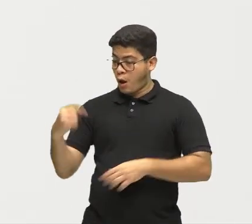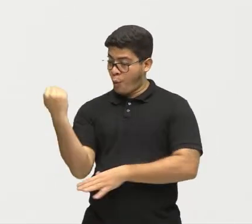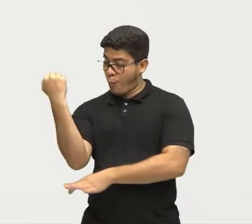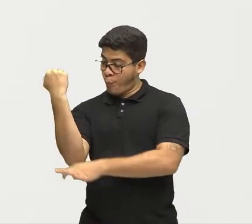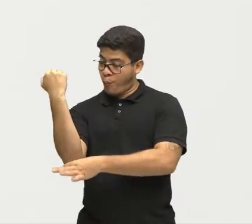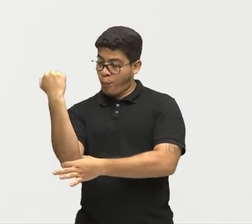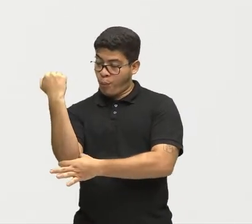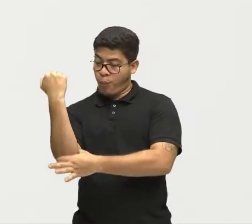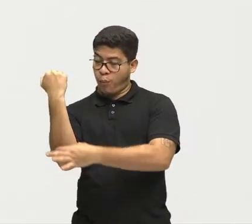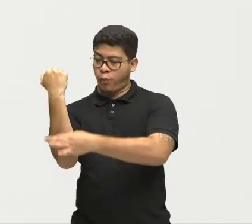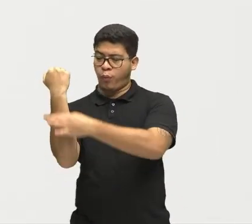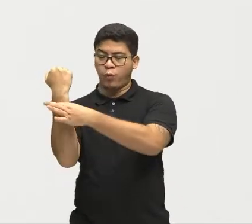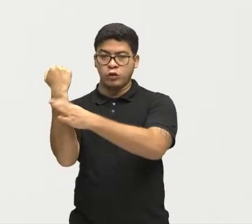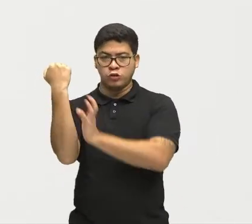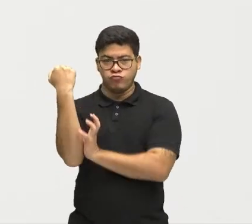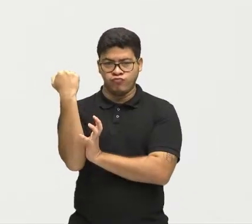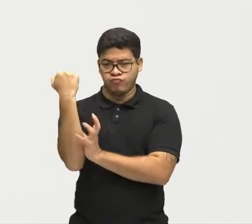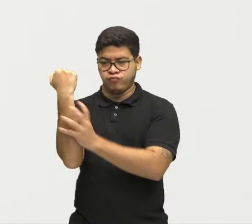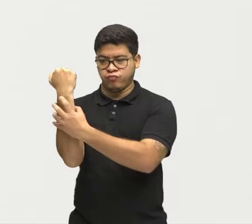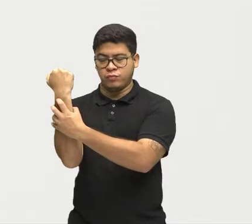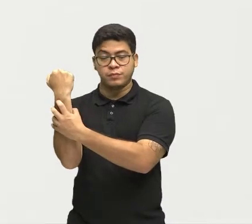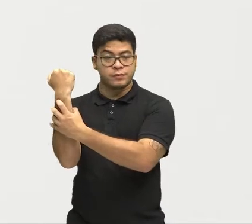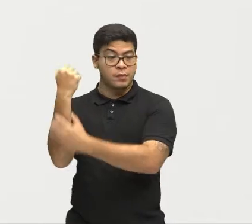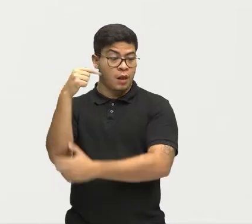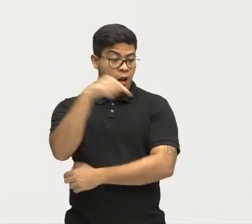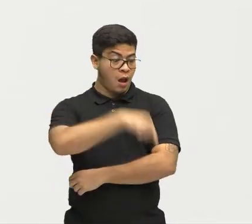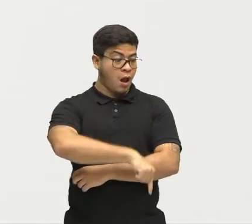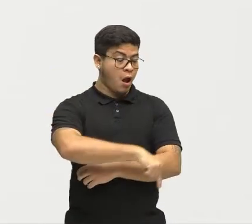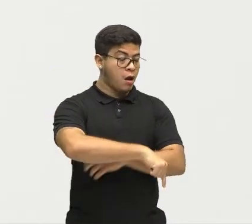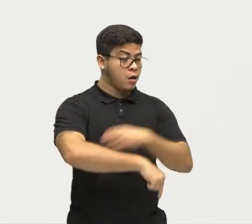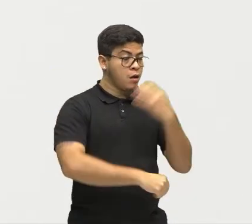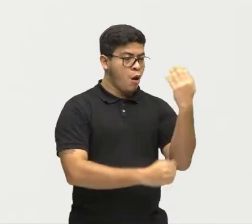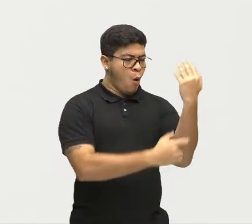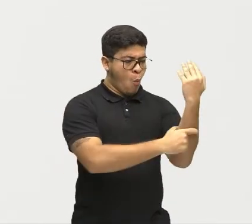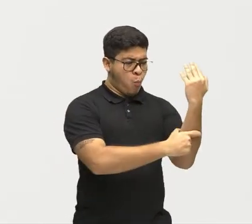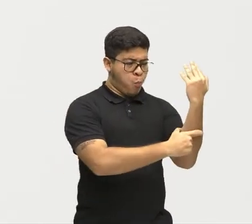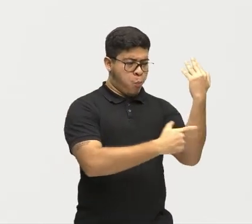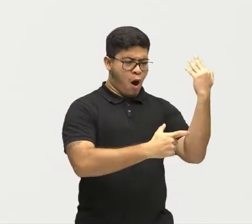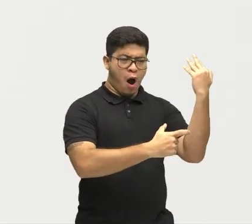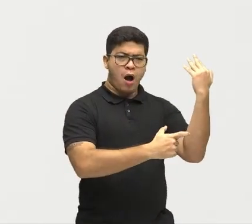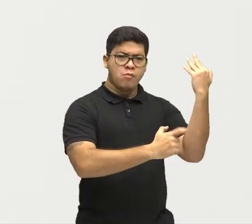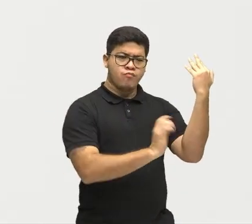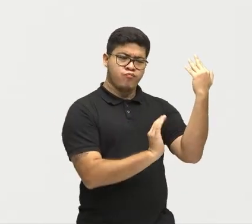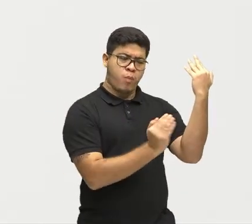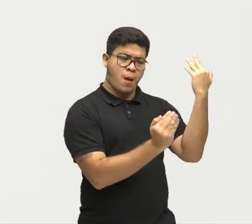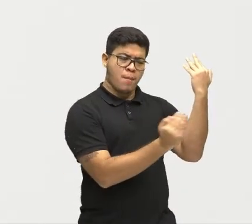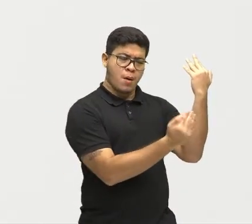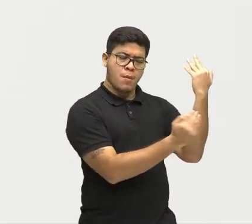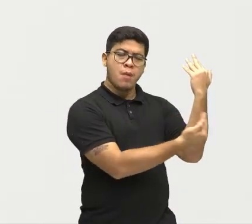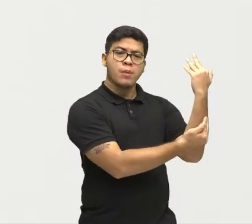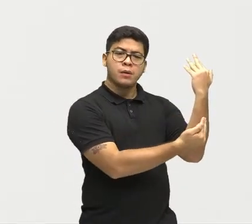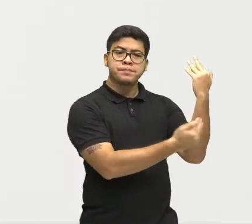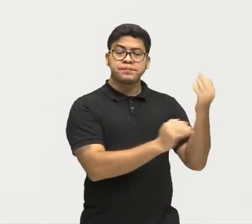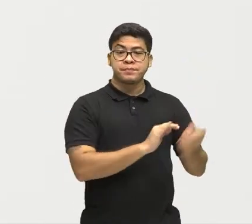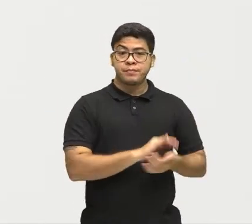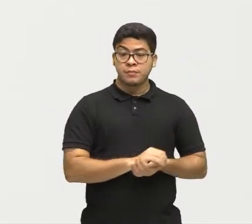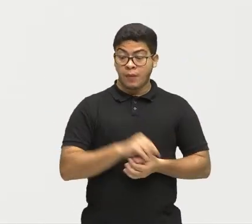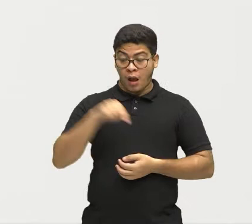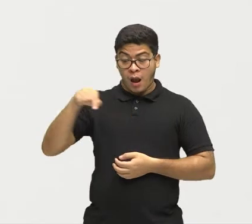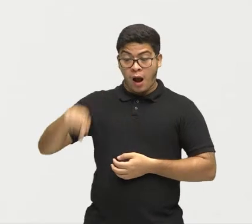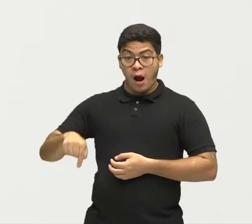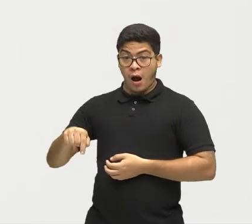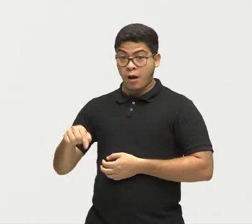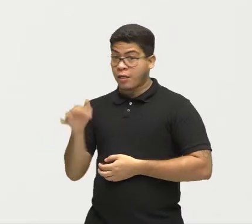nas dicotiledôneas grande e grampiforme. Organização da sépola das pétalas, geralmente em